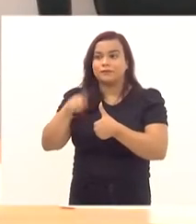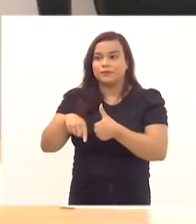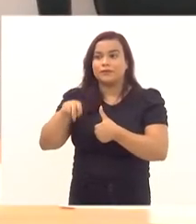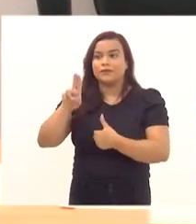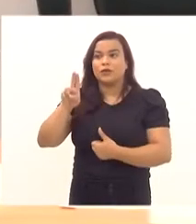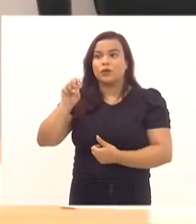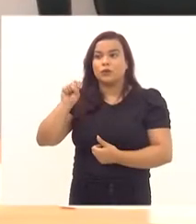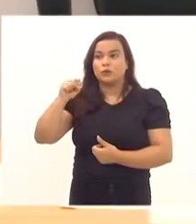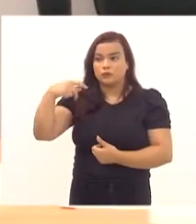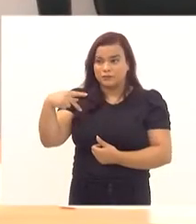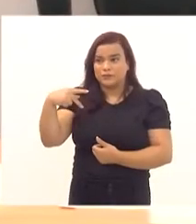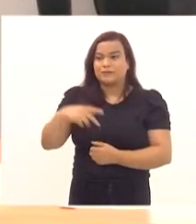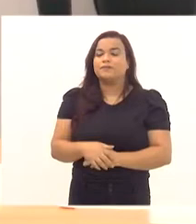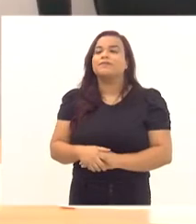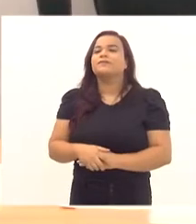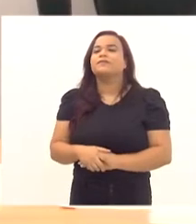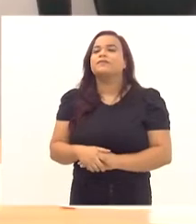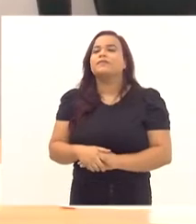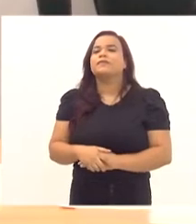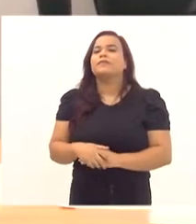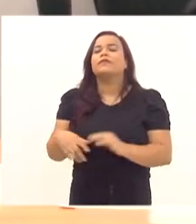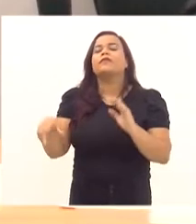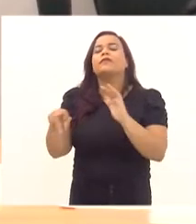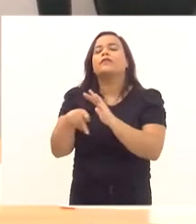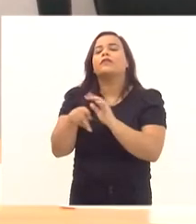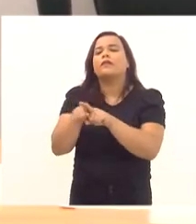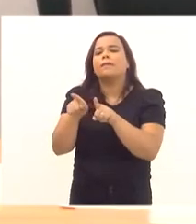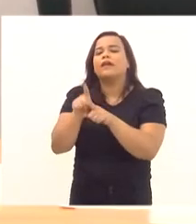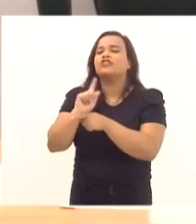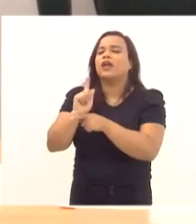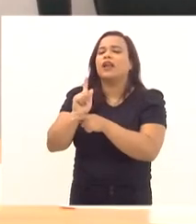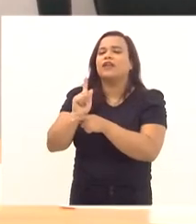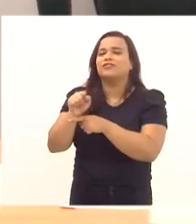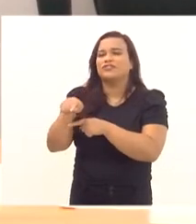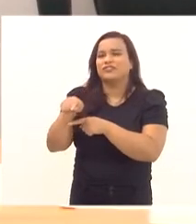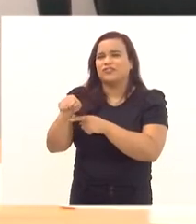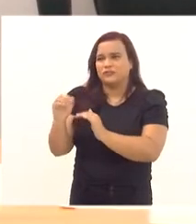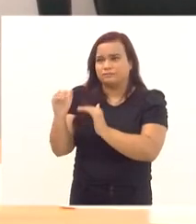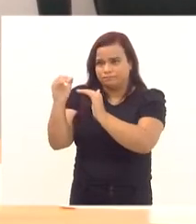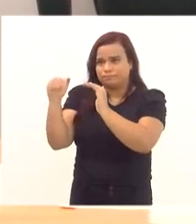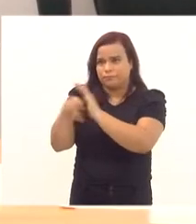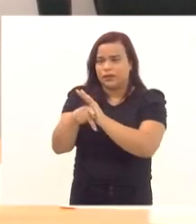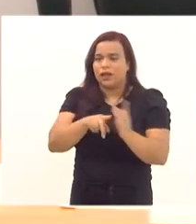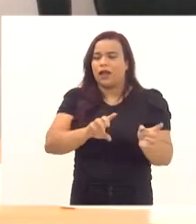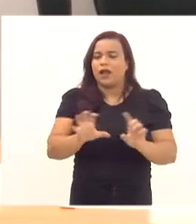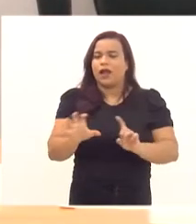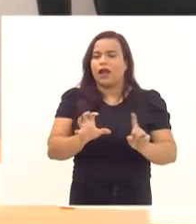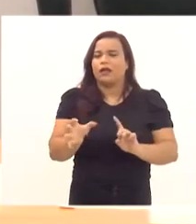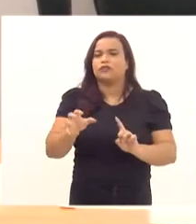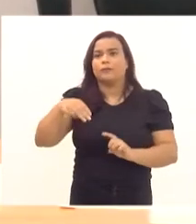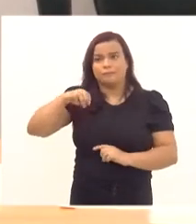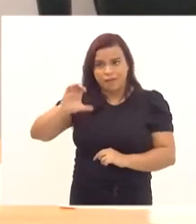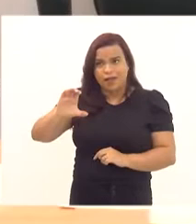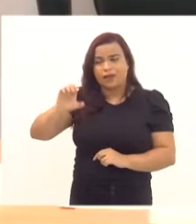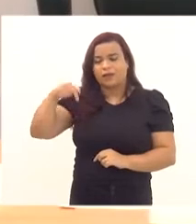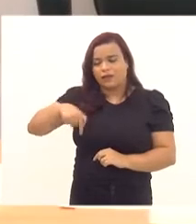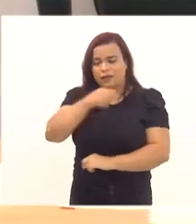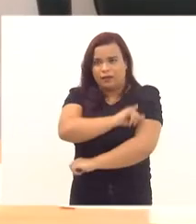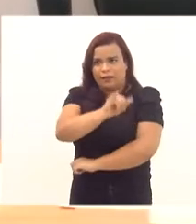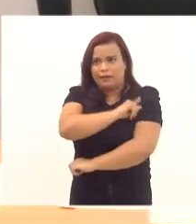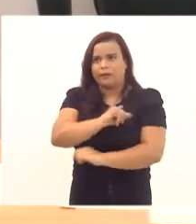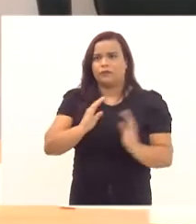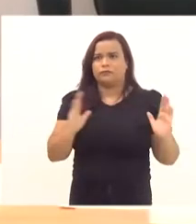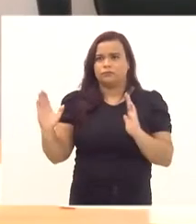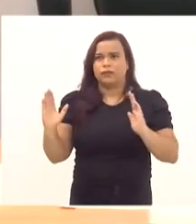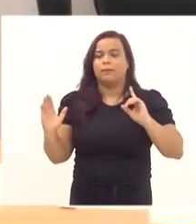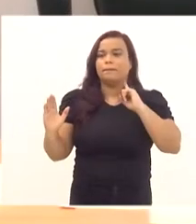gerente executiva da Rádio MEC aqui no Rio de Janeiro entre maio de 2007 dezembro de2011 Diana